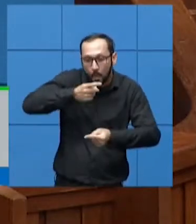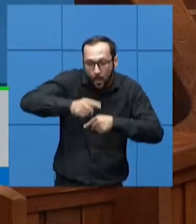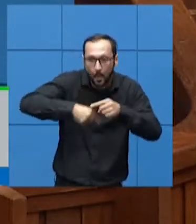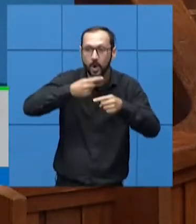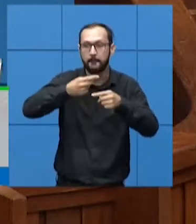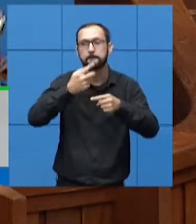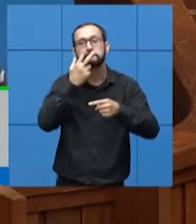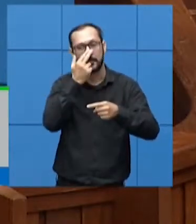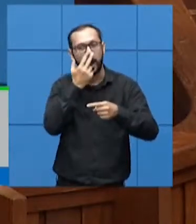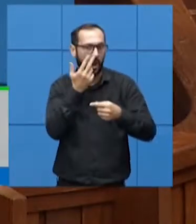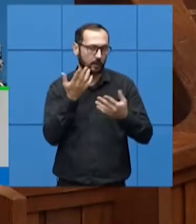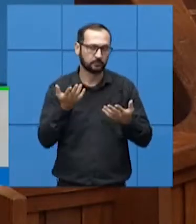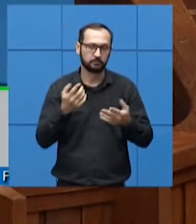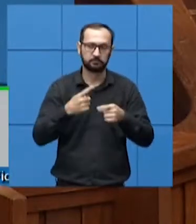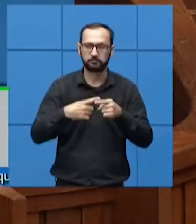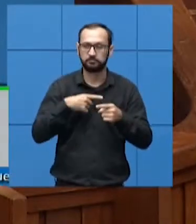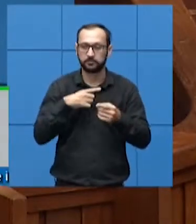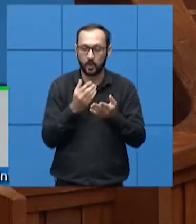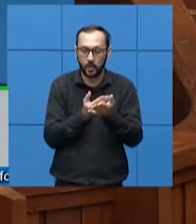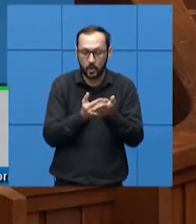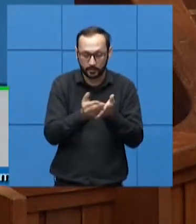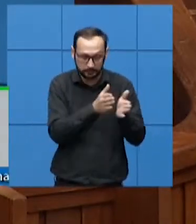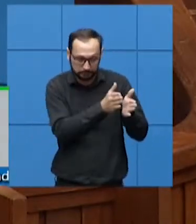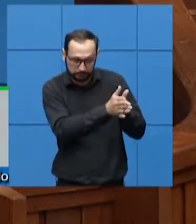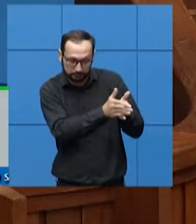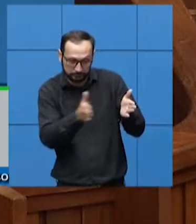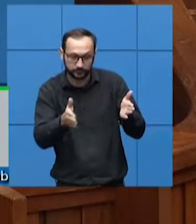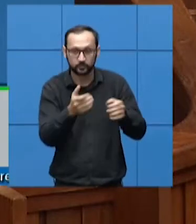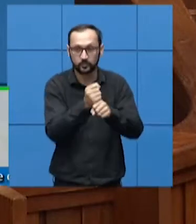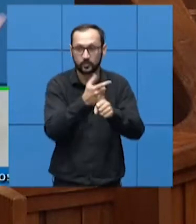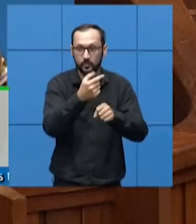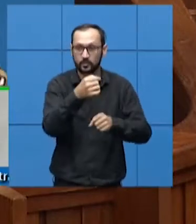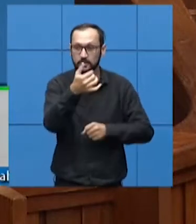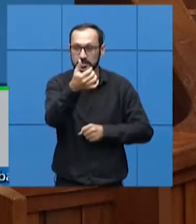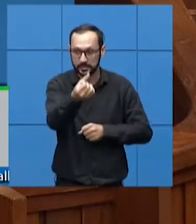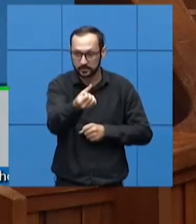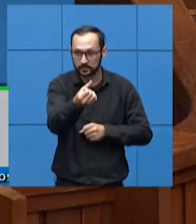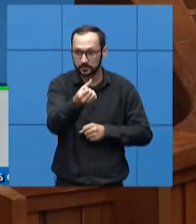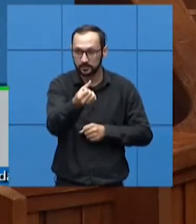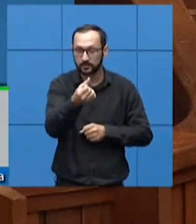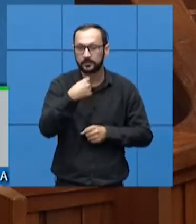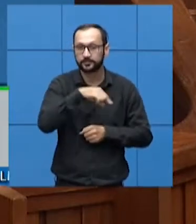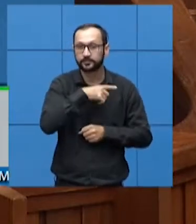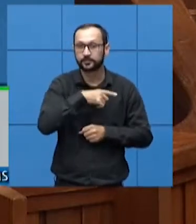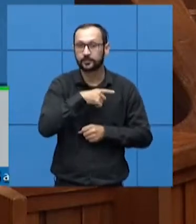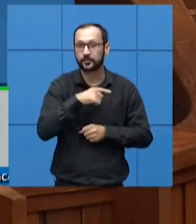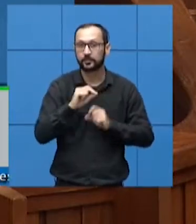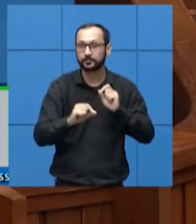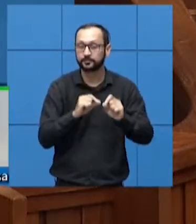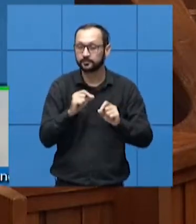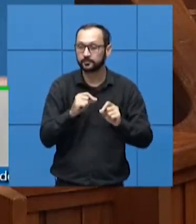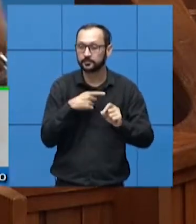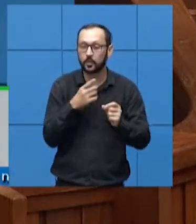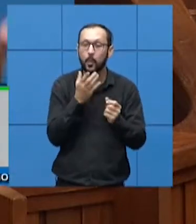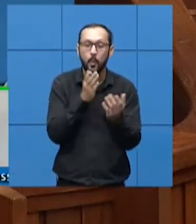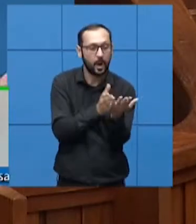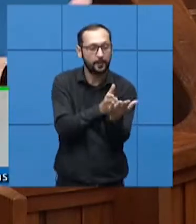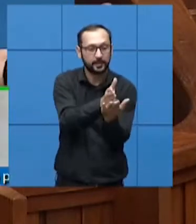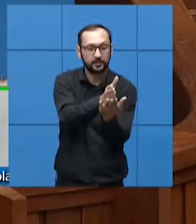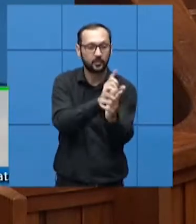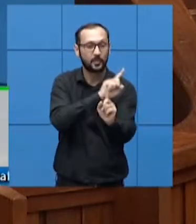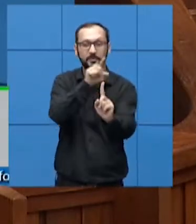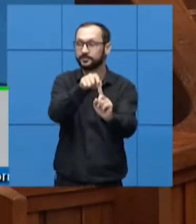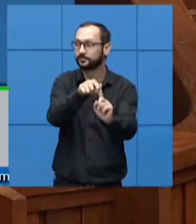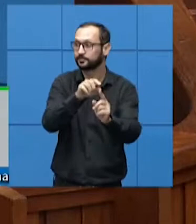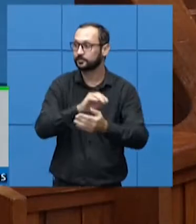termo aditivo, porque, pelo menos a partir de então, de 2016, nós já tínhamos um norte. Eu